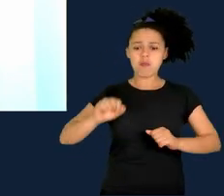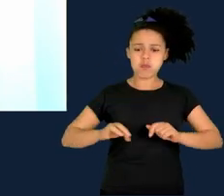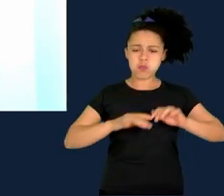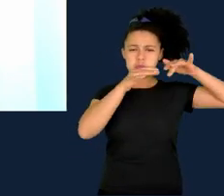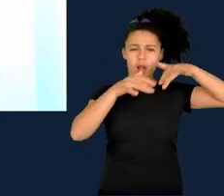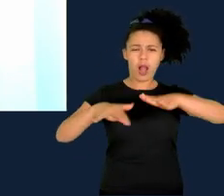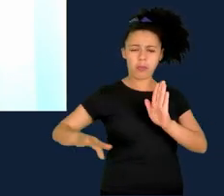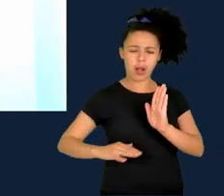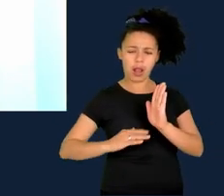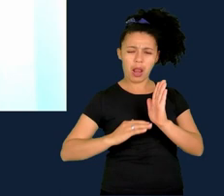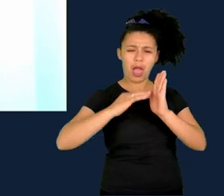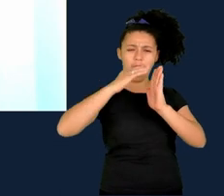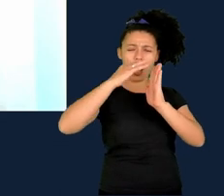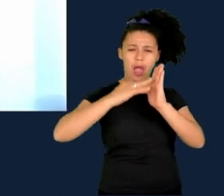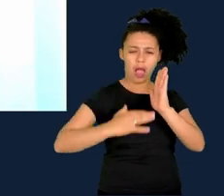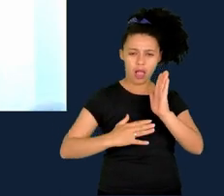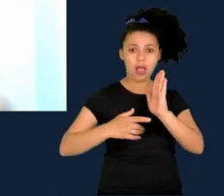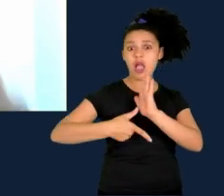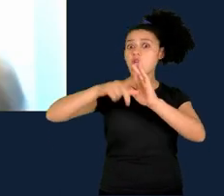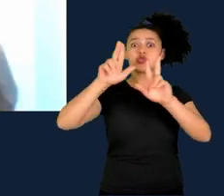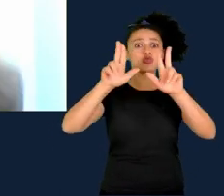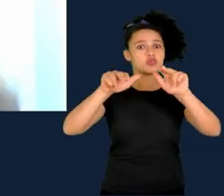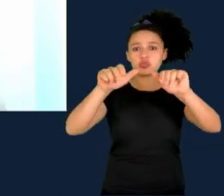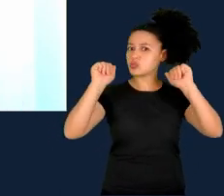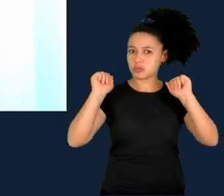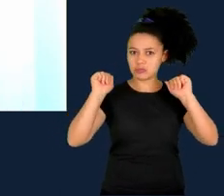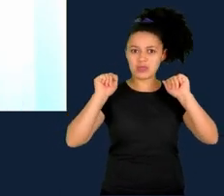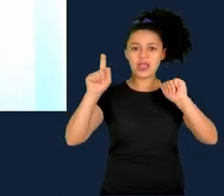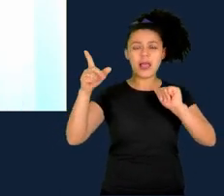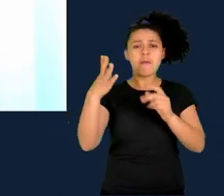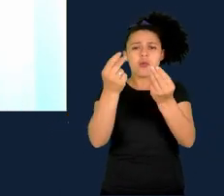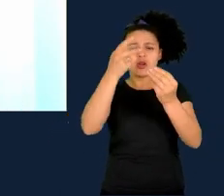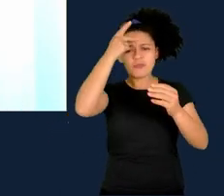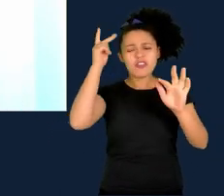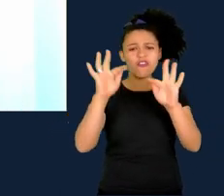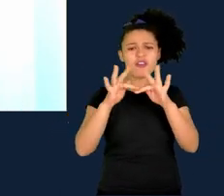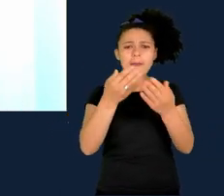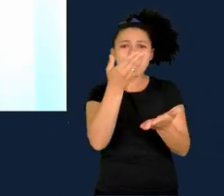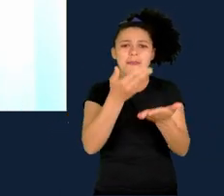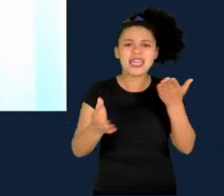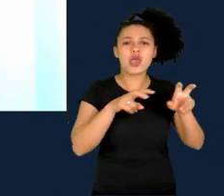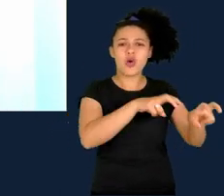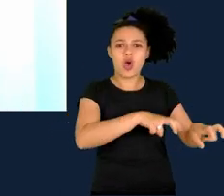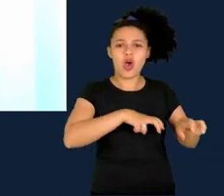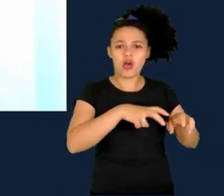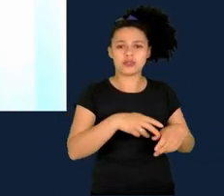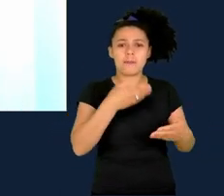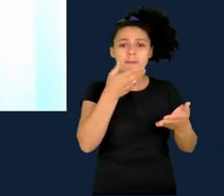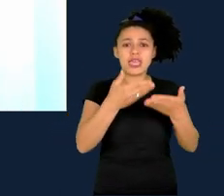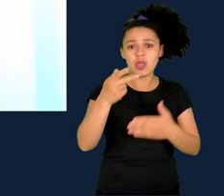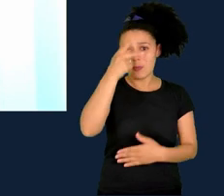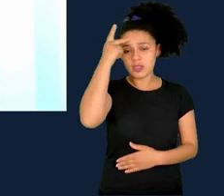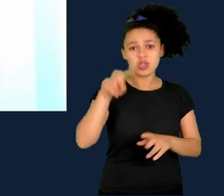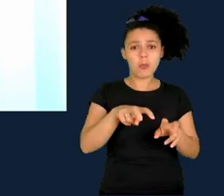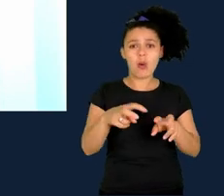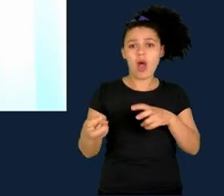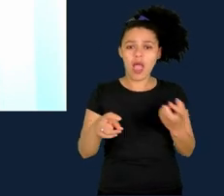de parentes, porque foi uma coisa que não estava previsto, né? Uma